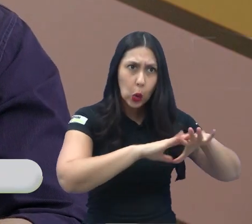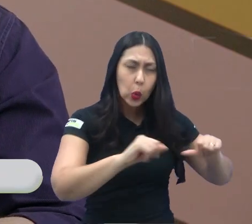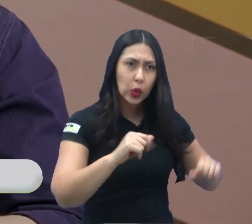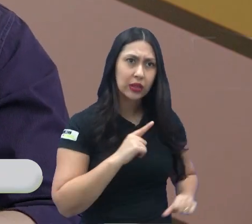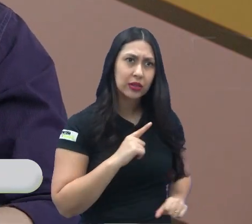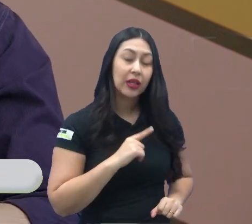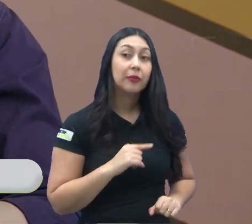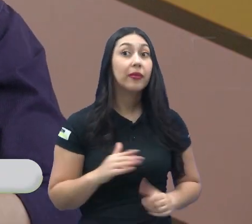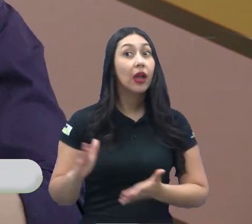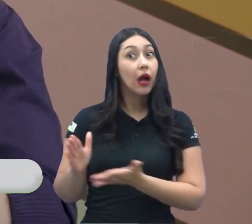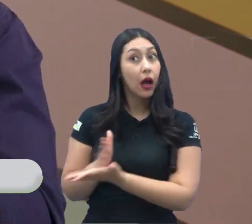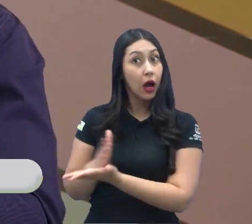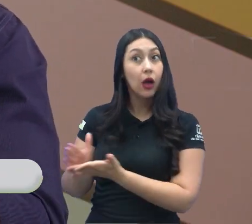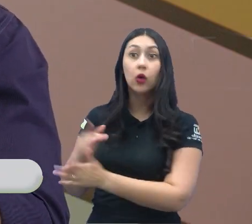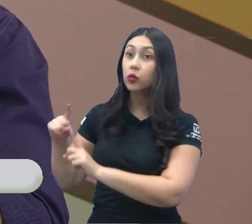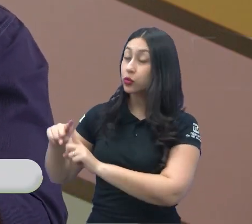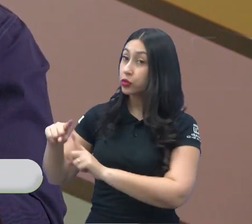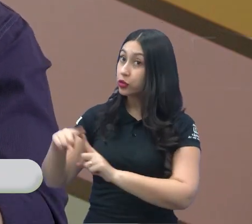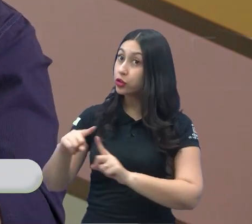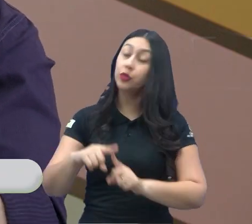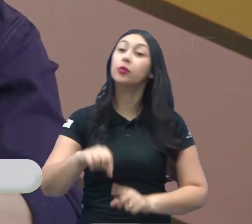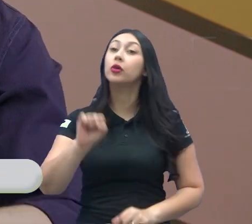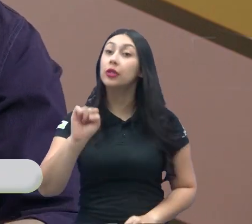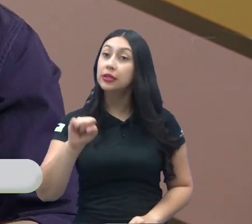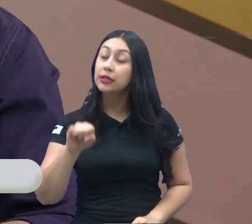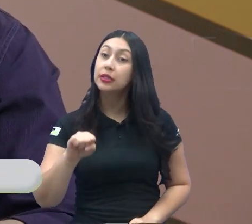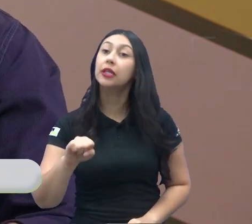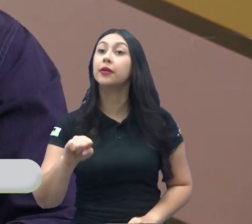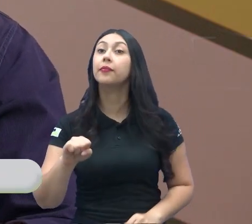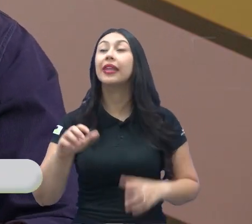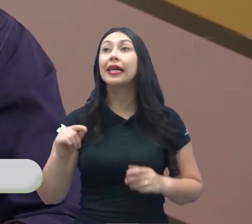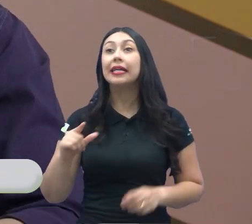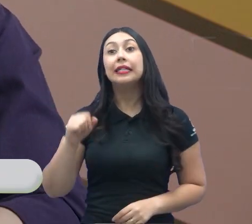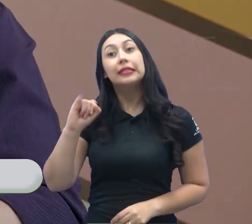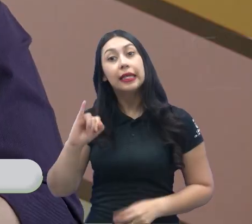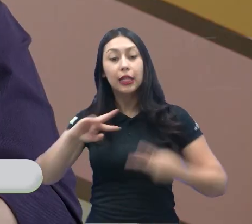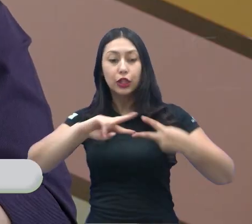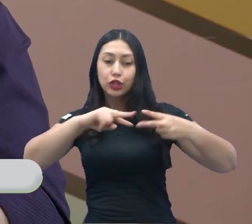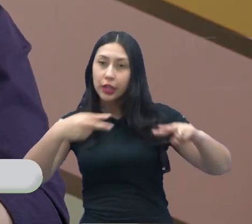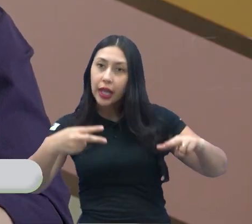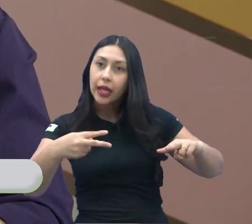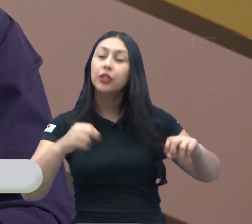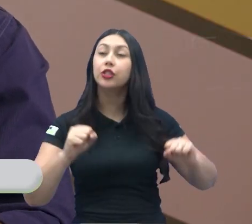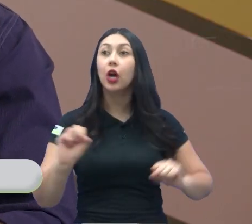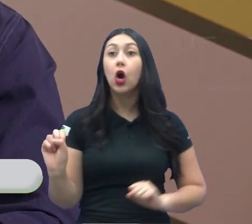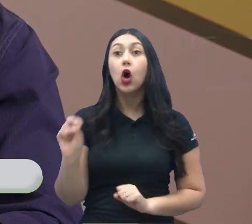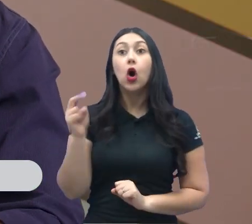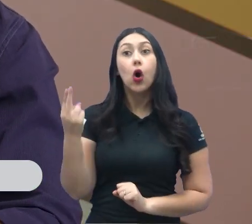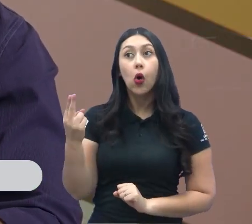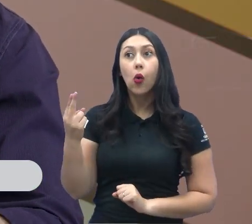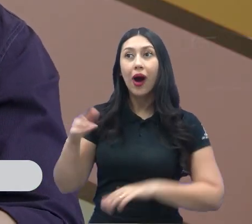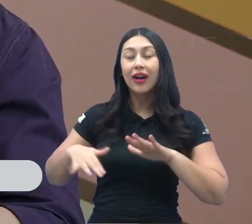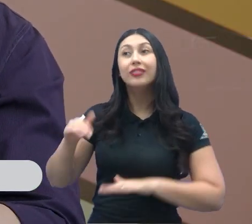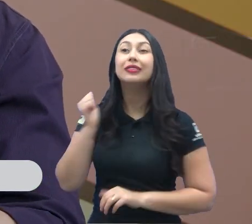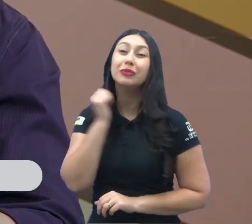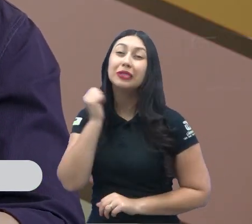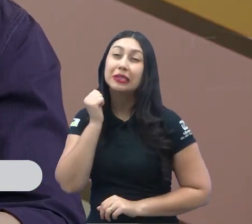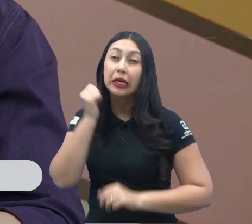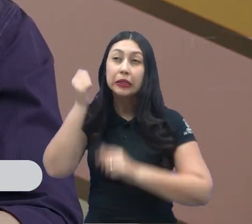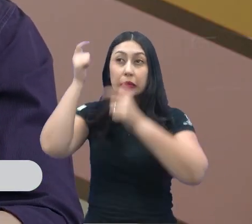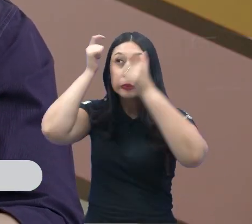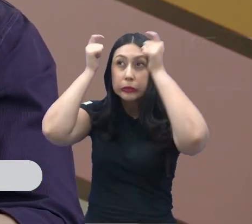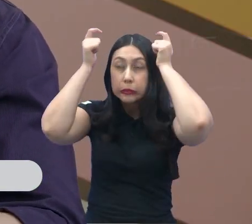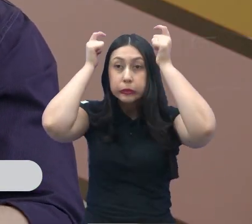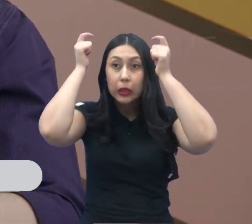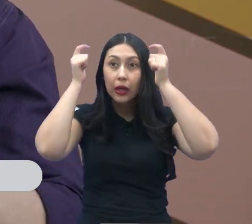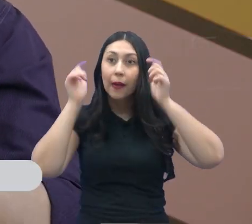exemplo, o eflúvio telógeno, que é a alopécia telogênica, a alopécia areata a gente consegue reverter. A calvície, por exemplo, não tem uma cura.